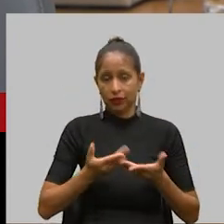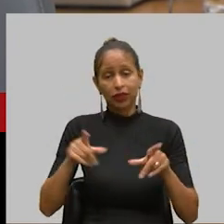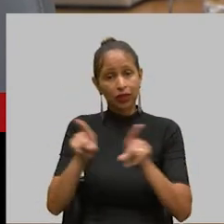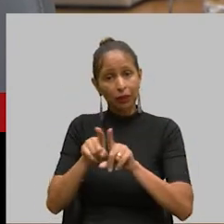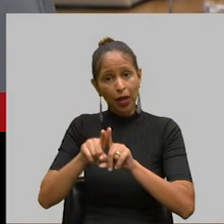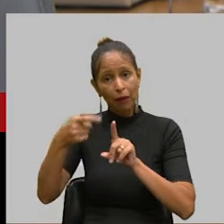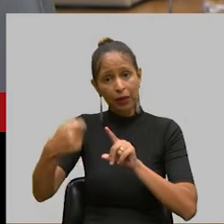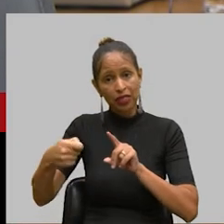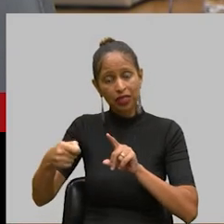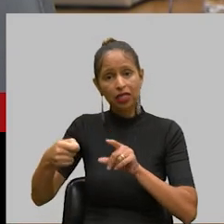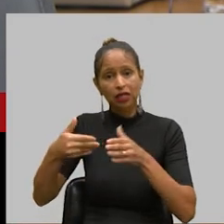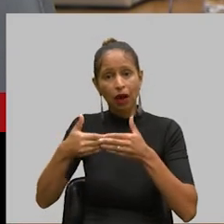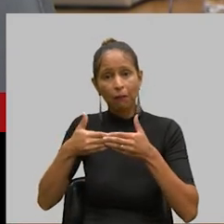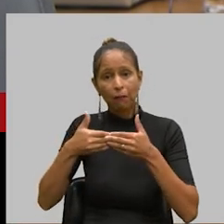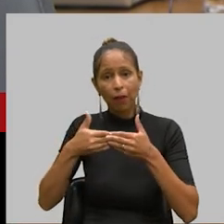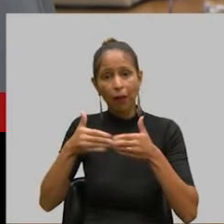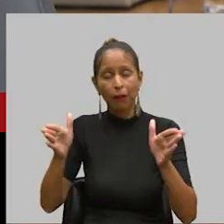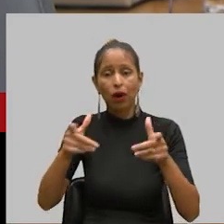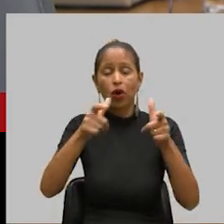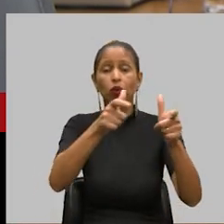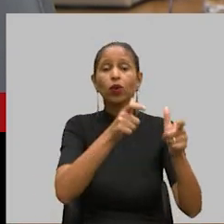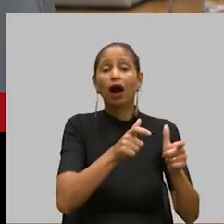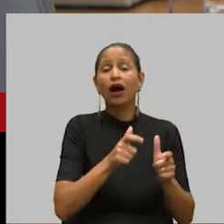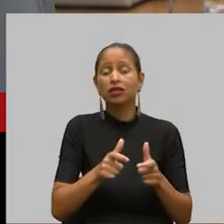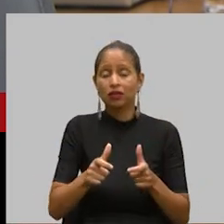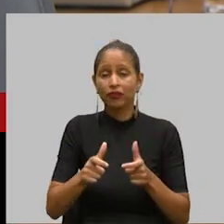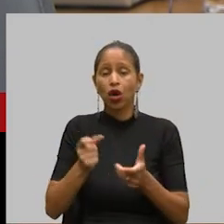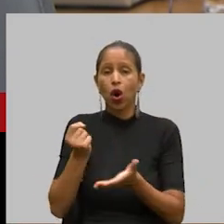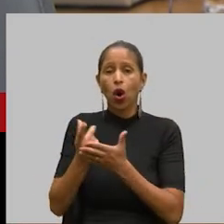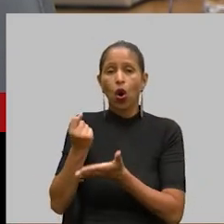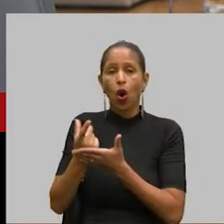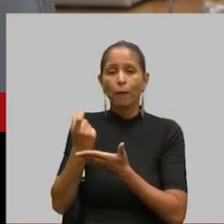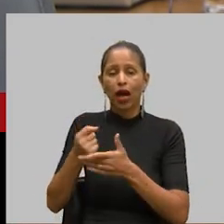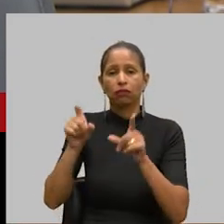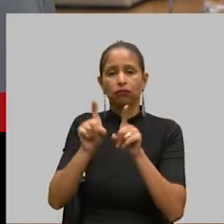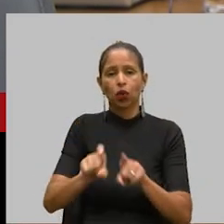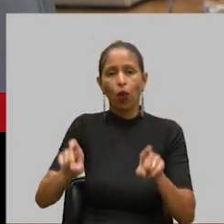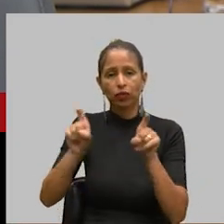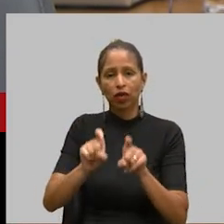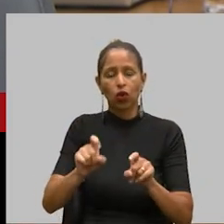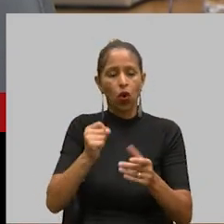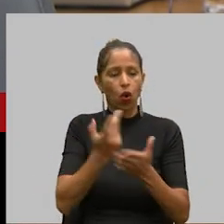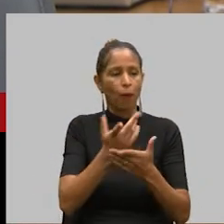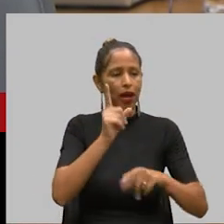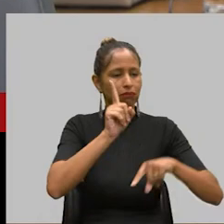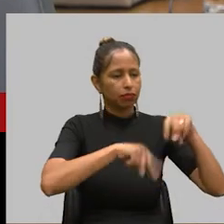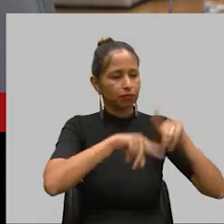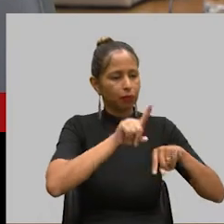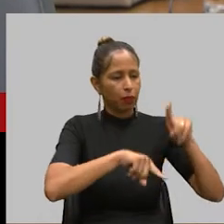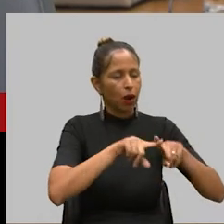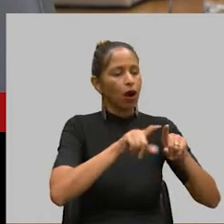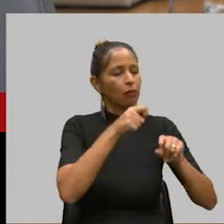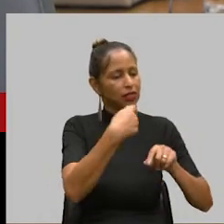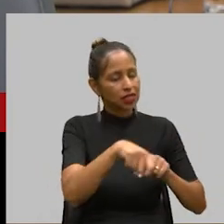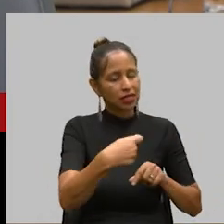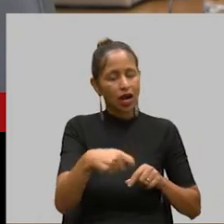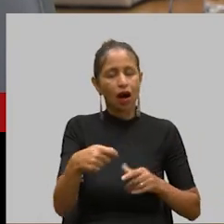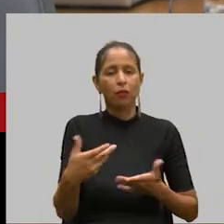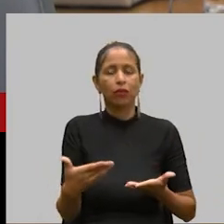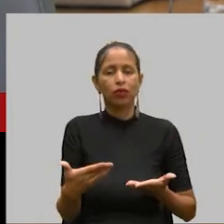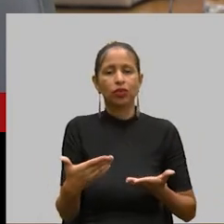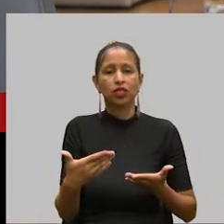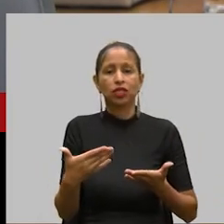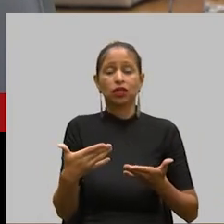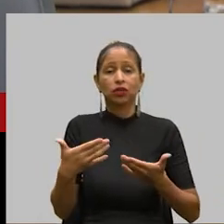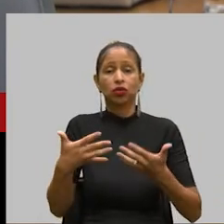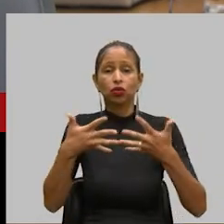precisamos de ampliar prédios nós precisamos de comprar computadores comprar equipamentos nós precisamos do